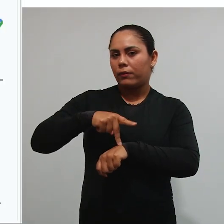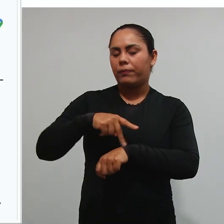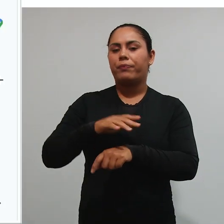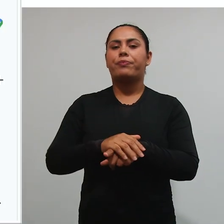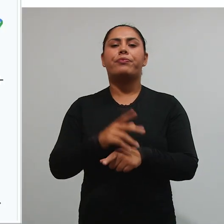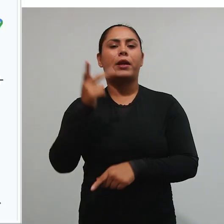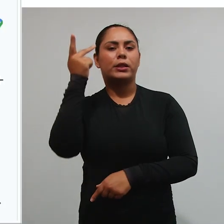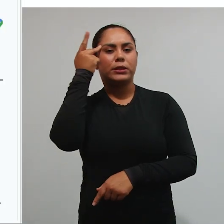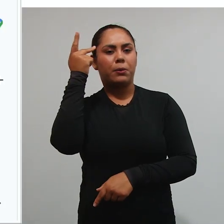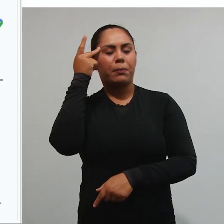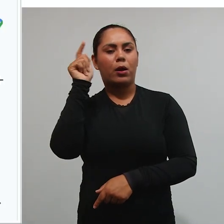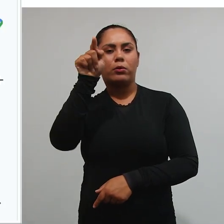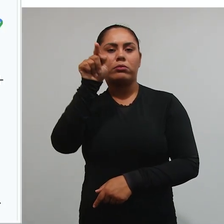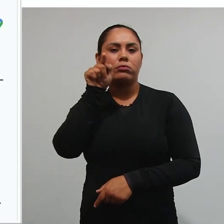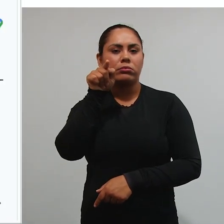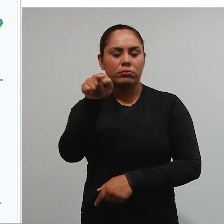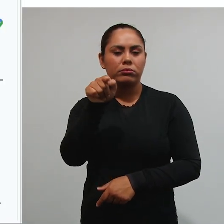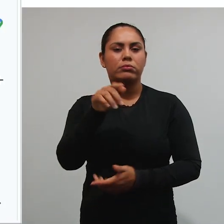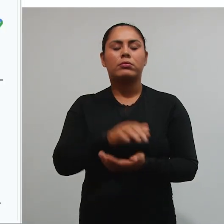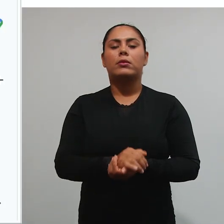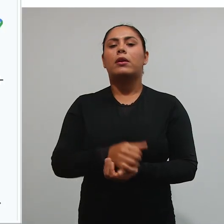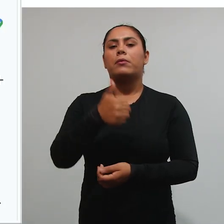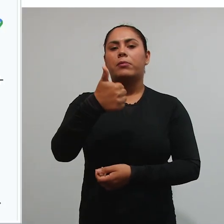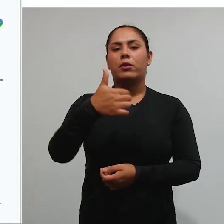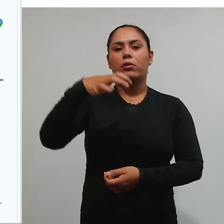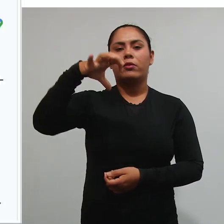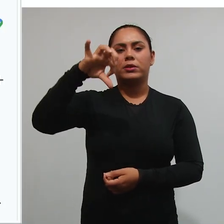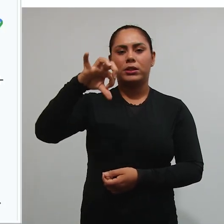São Paulo, Paz e Terra,